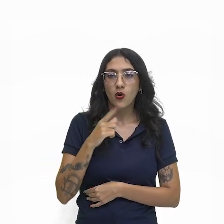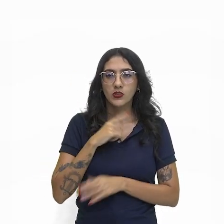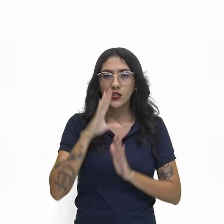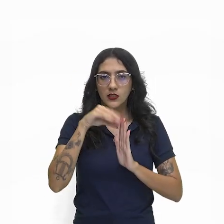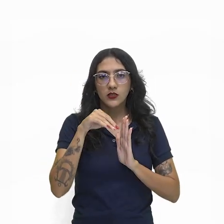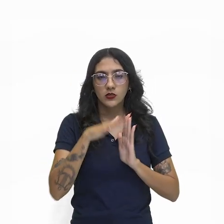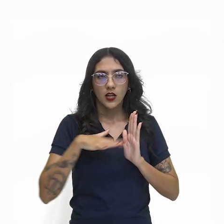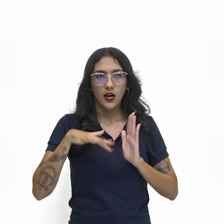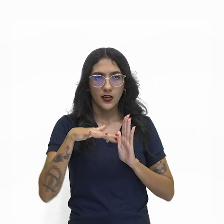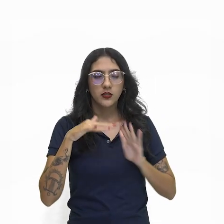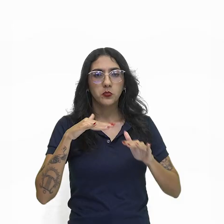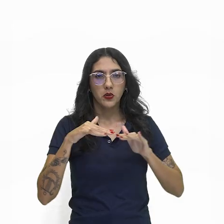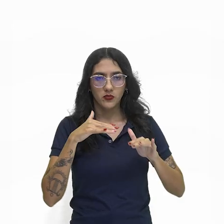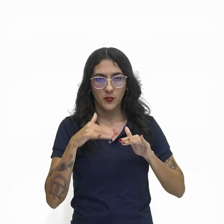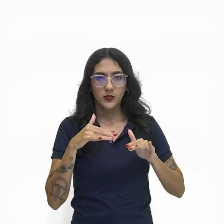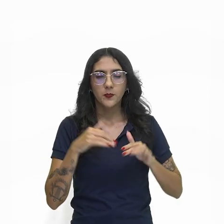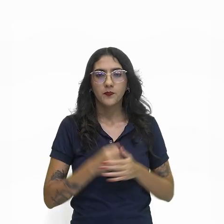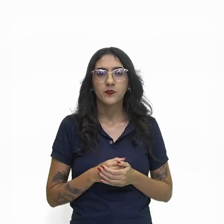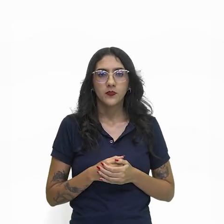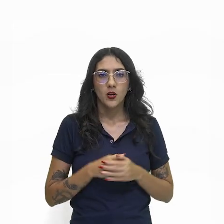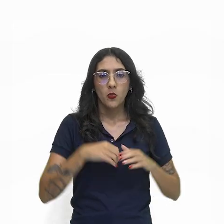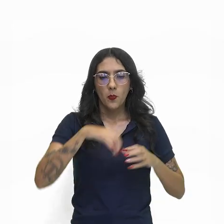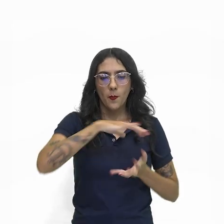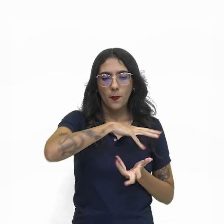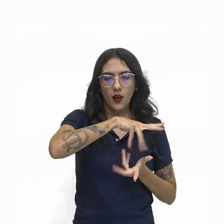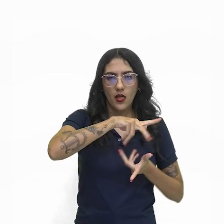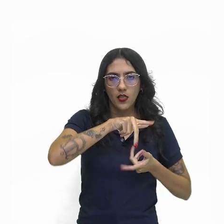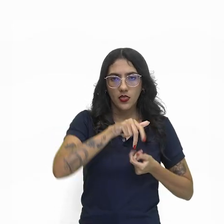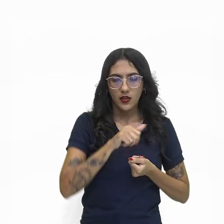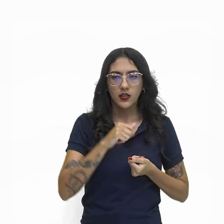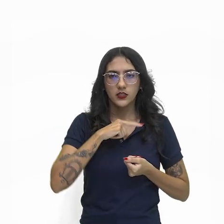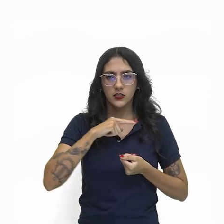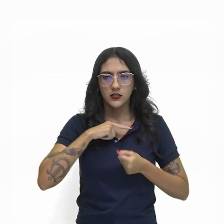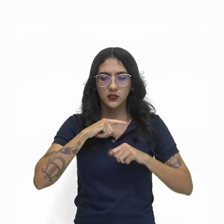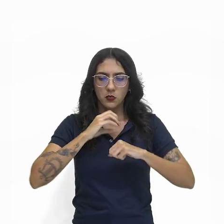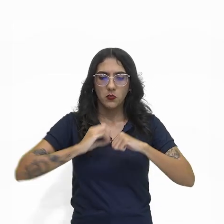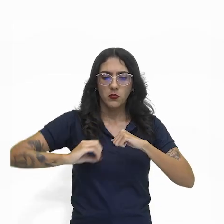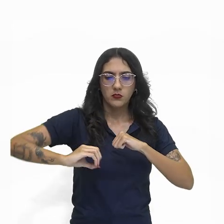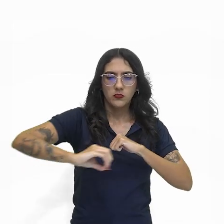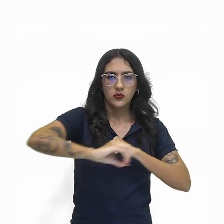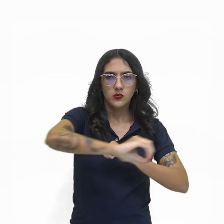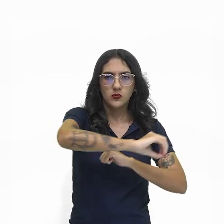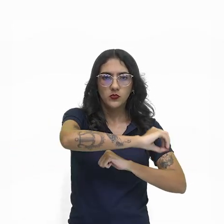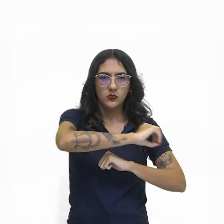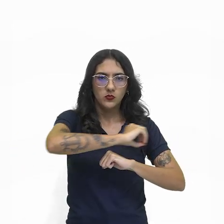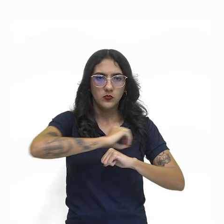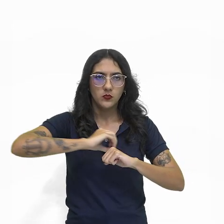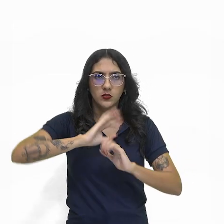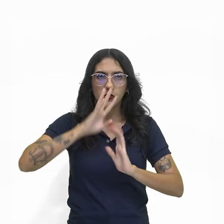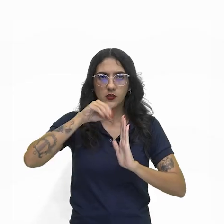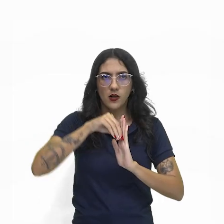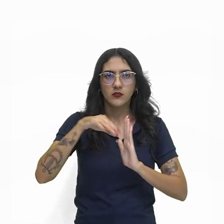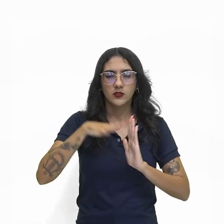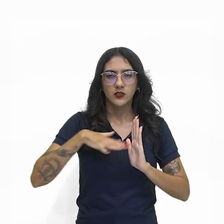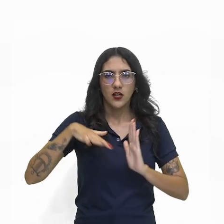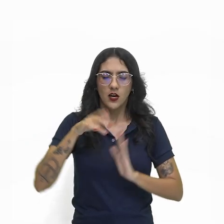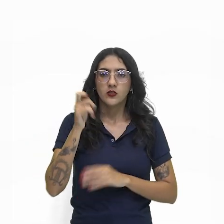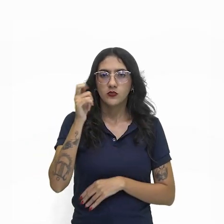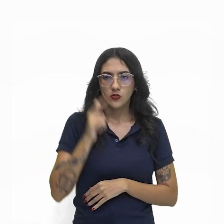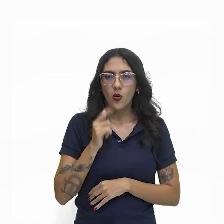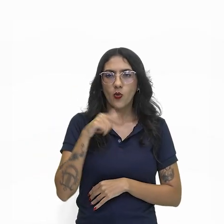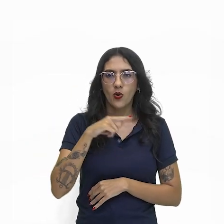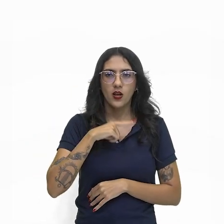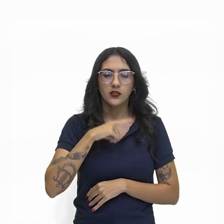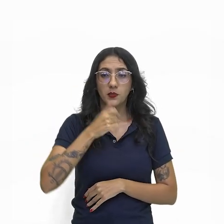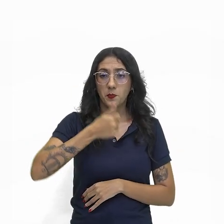um dos focos. Os planetas descrevem órbitas elípticas em torno do Sol que ocupam um dos focos da elipse. É o enunciado